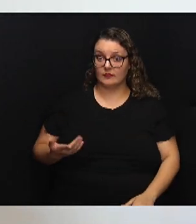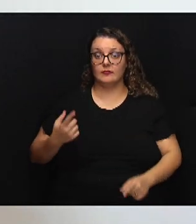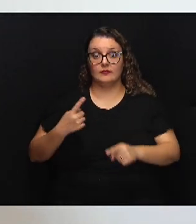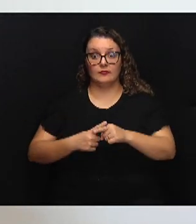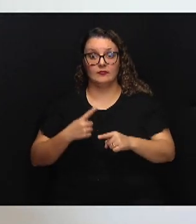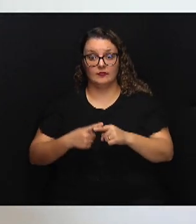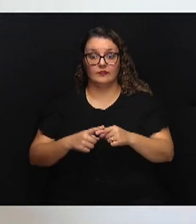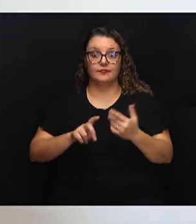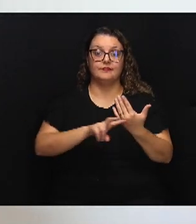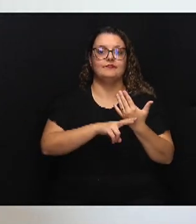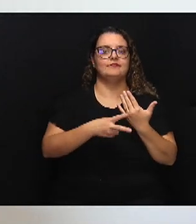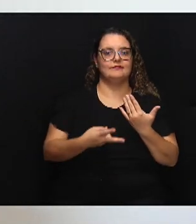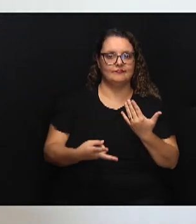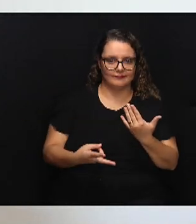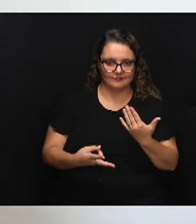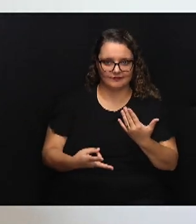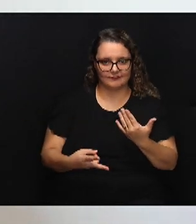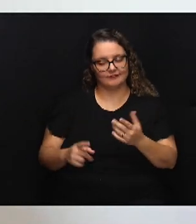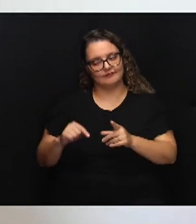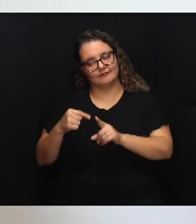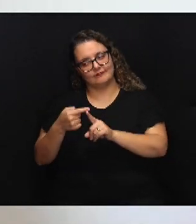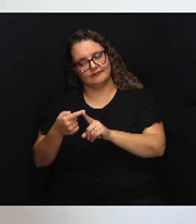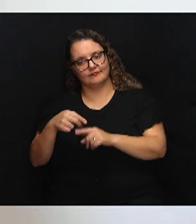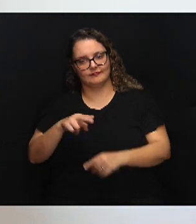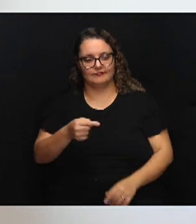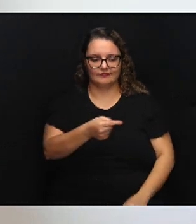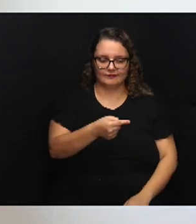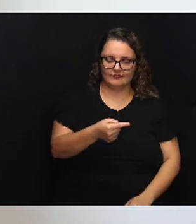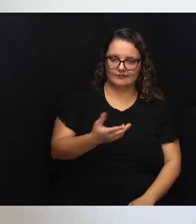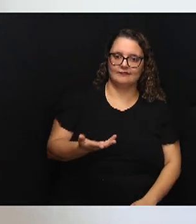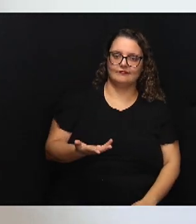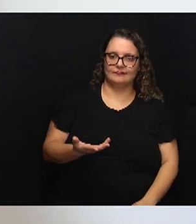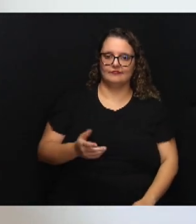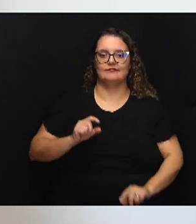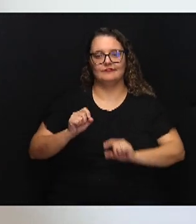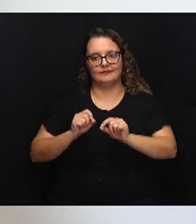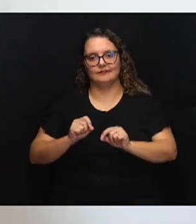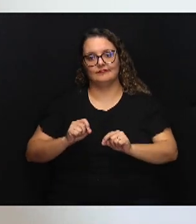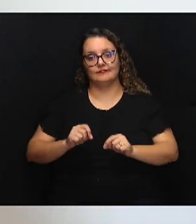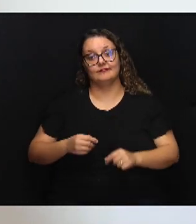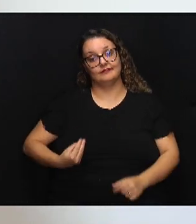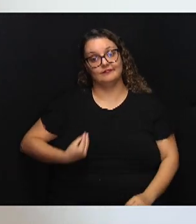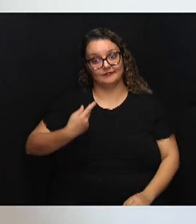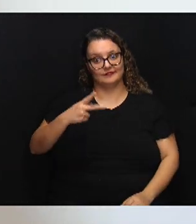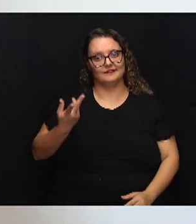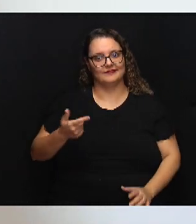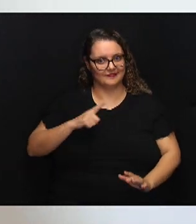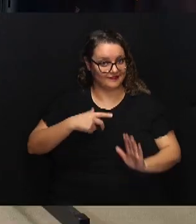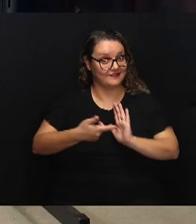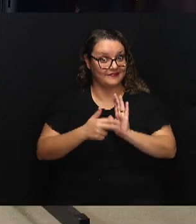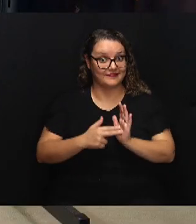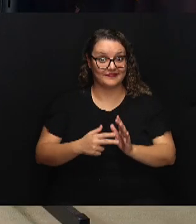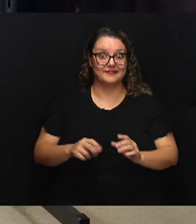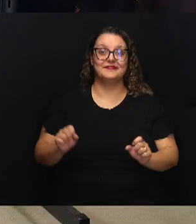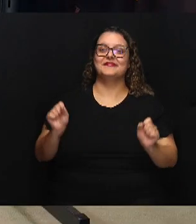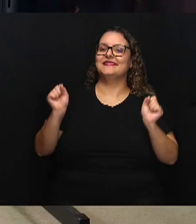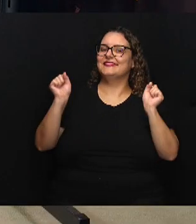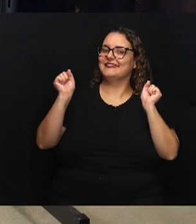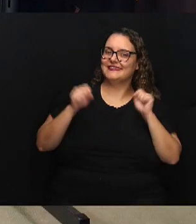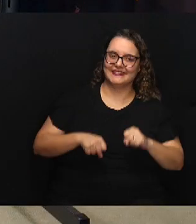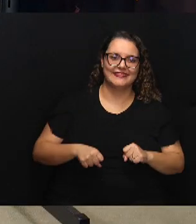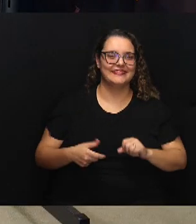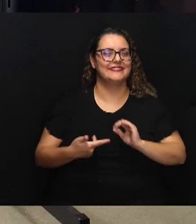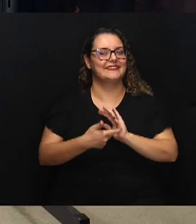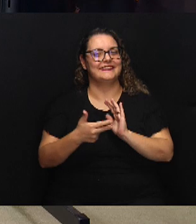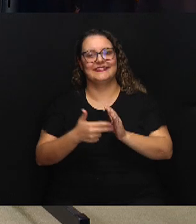as consequências sejam elas positivas ou negativas, quem vai arcar é você. Faz sentido? Super faz